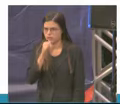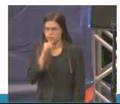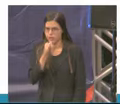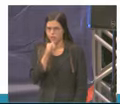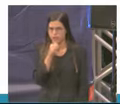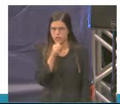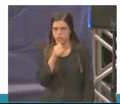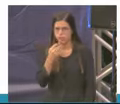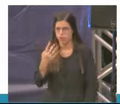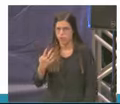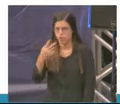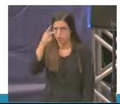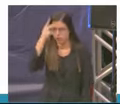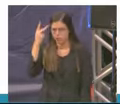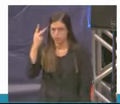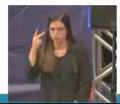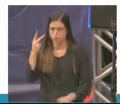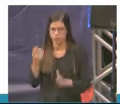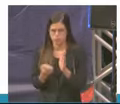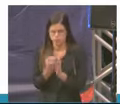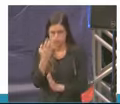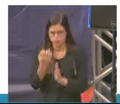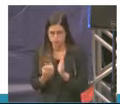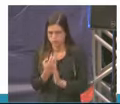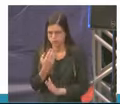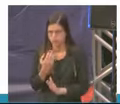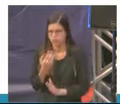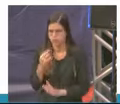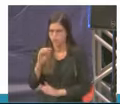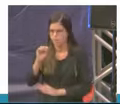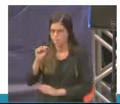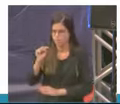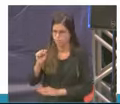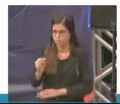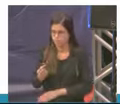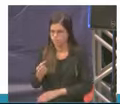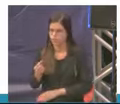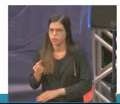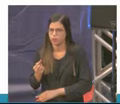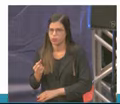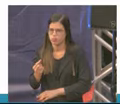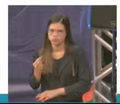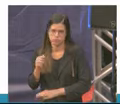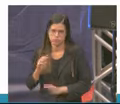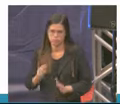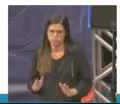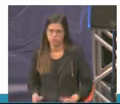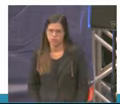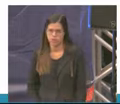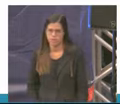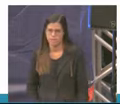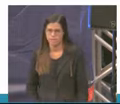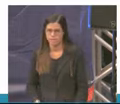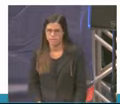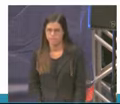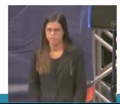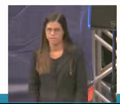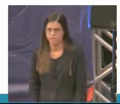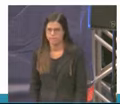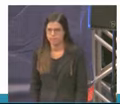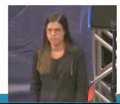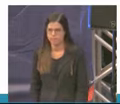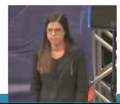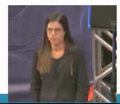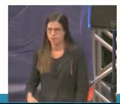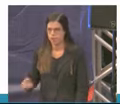inicial de 4 pessoas produzindo alguma coisa lá ao custo de 1.000 unidades monetárias, sejam lá quais sejam. Mais um toque, por favor. E aí